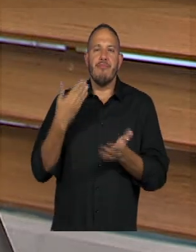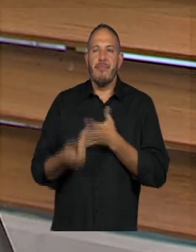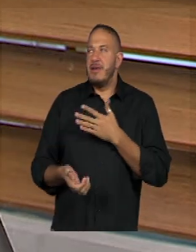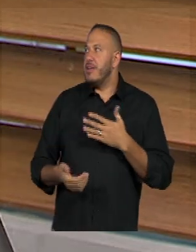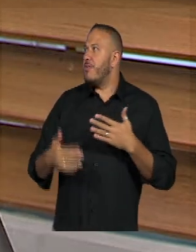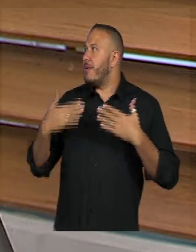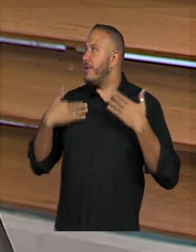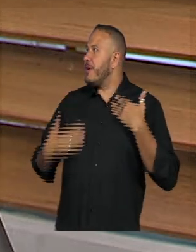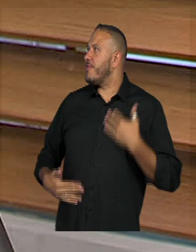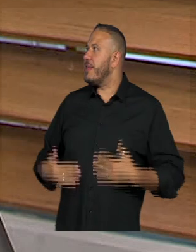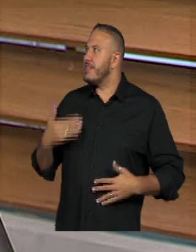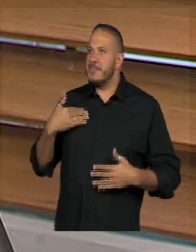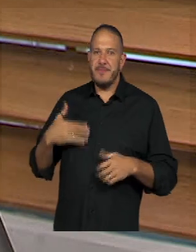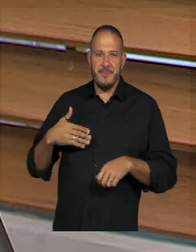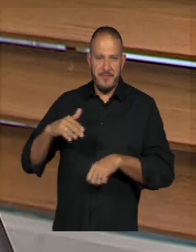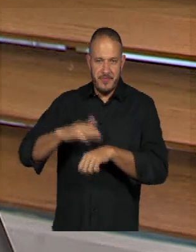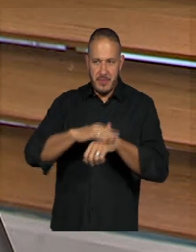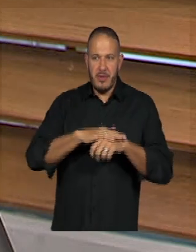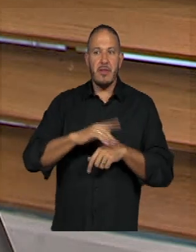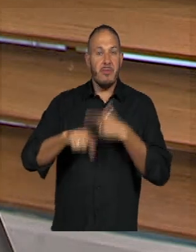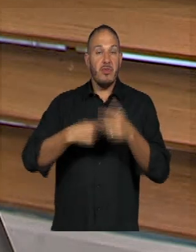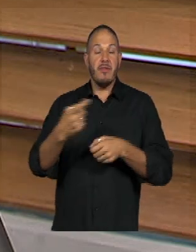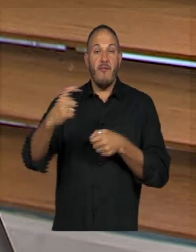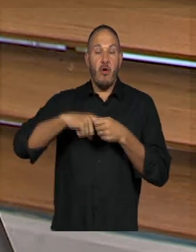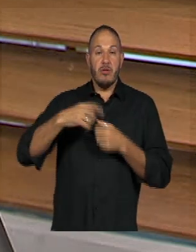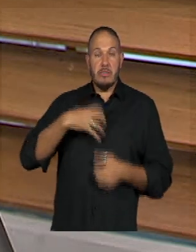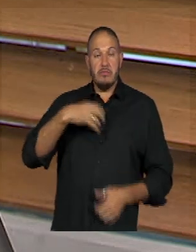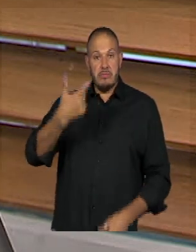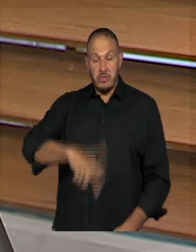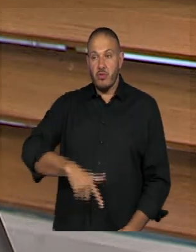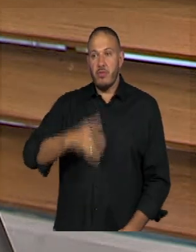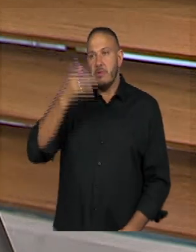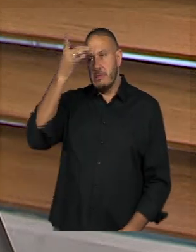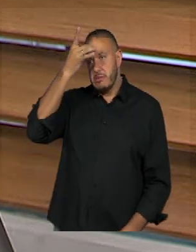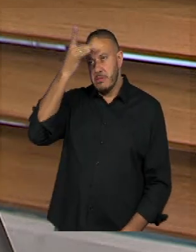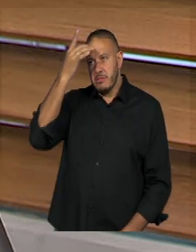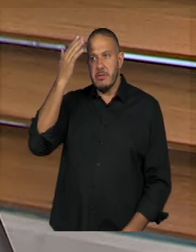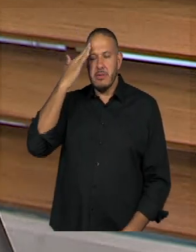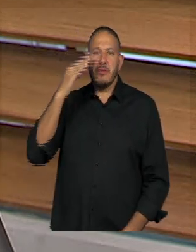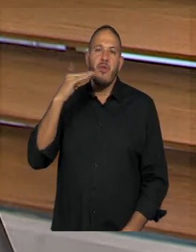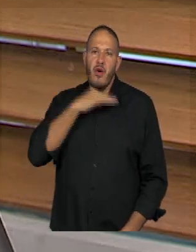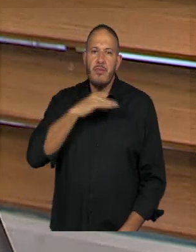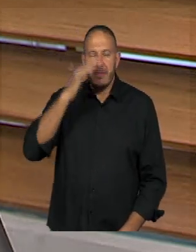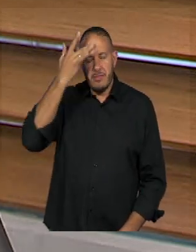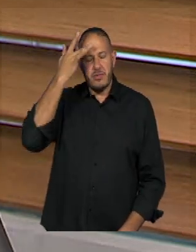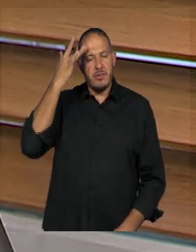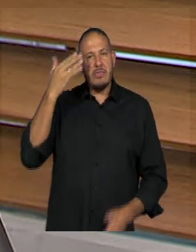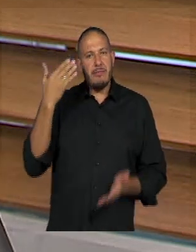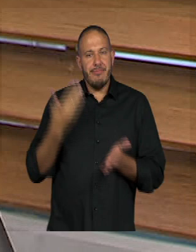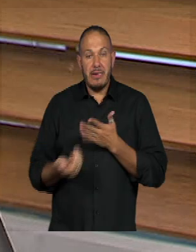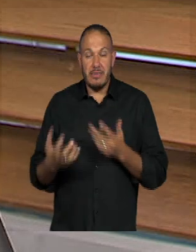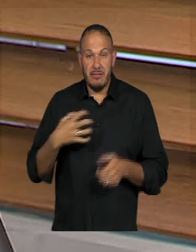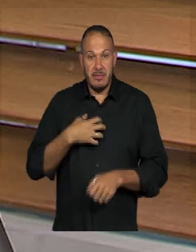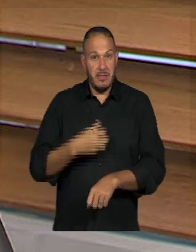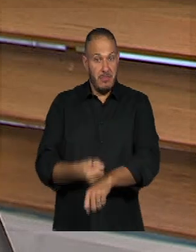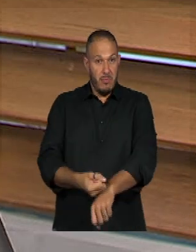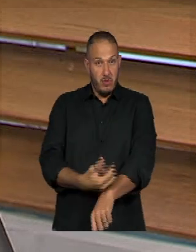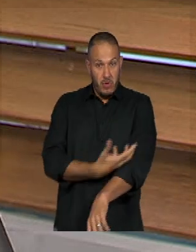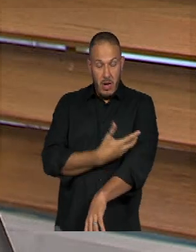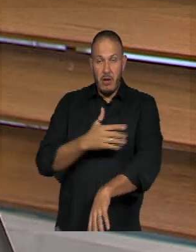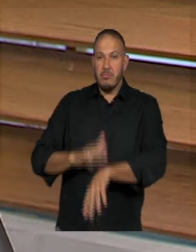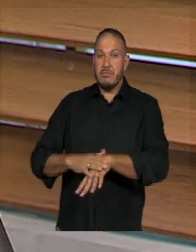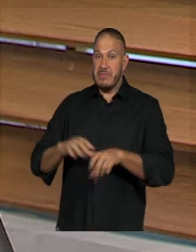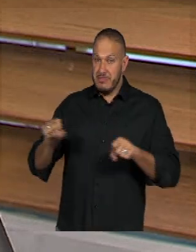corpo. Quando você retoma a sua consciência, que é claro que geralmente a pessoa ela perde, a perda emocional dela é muito